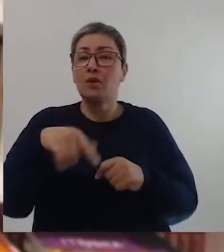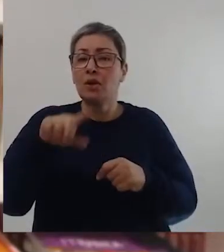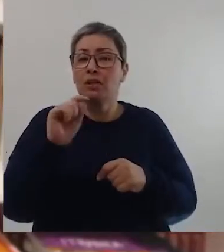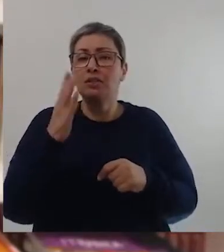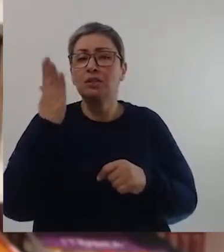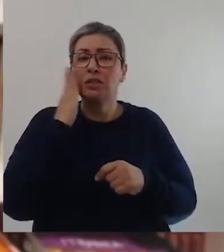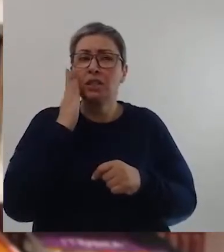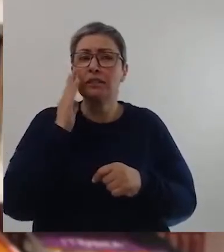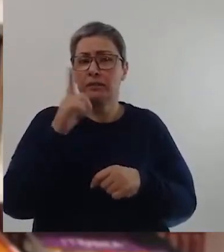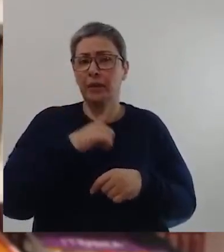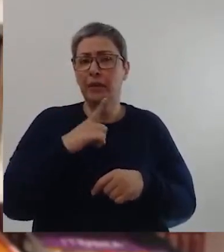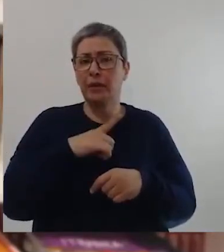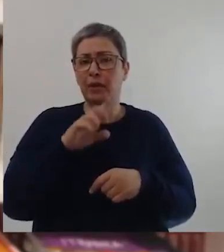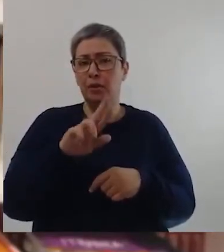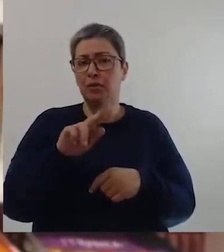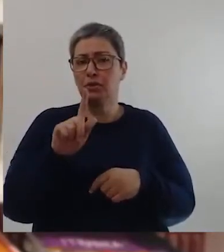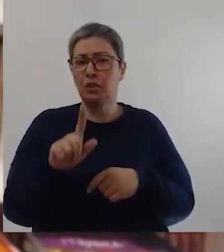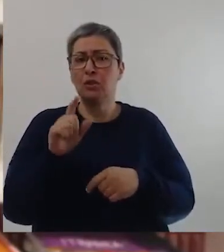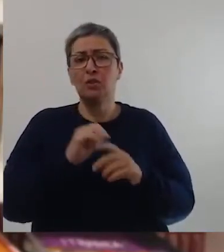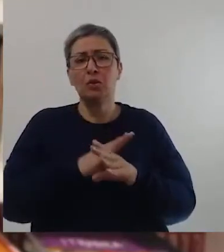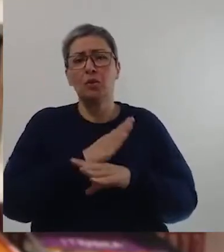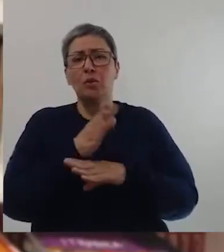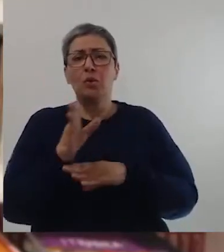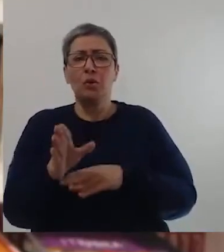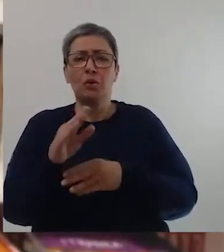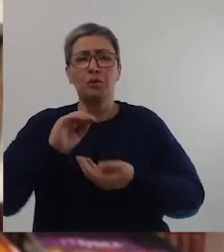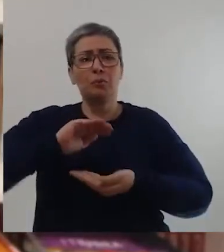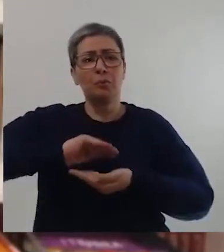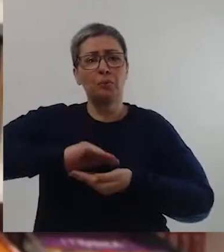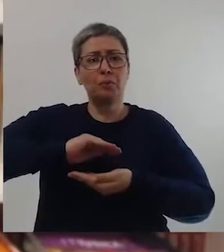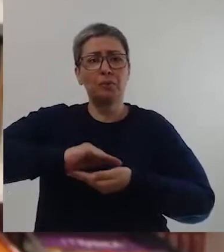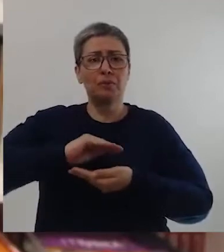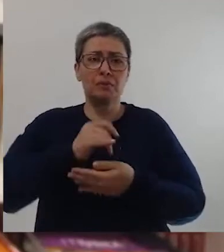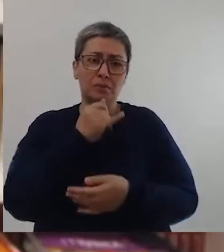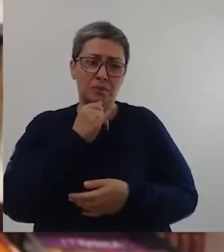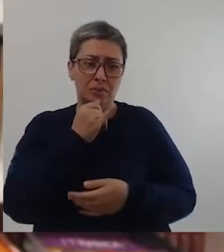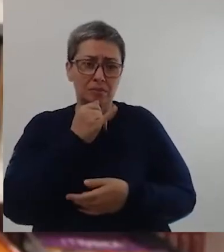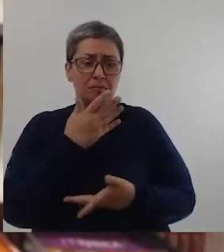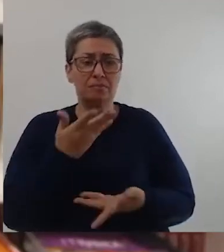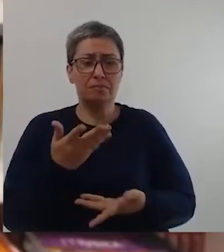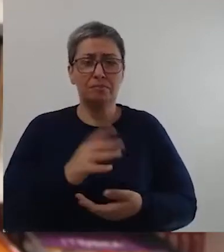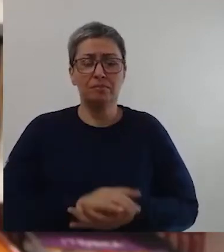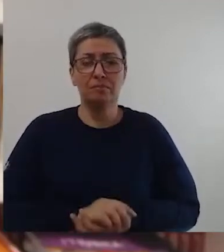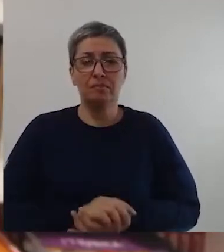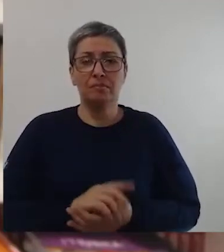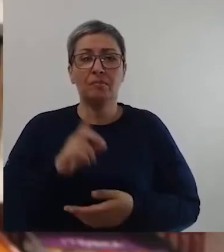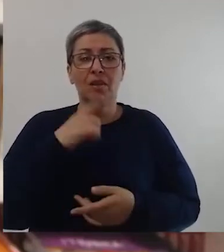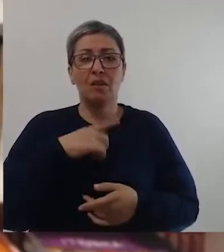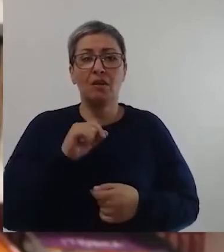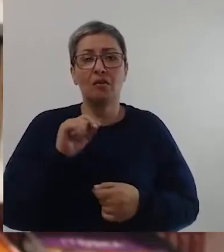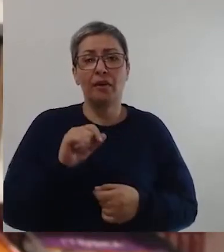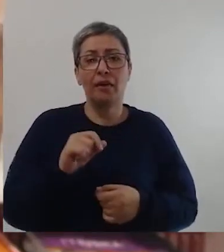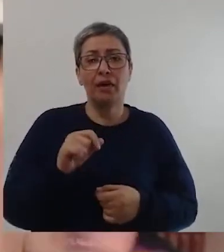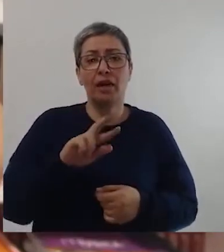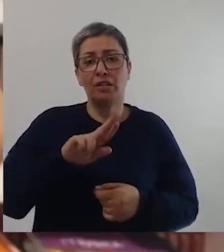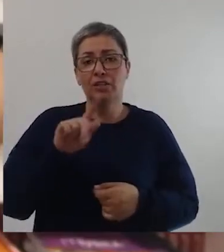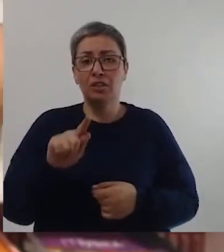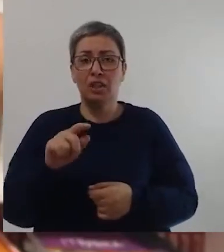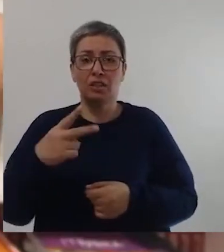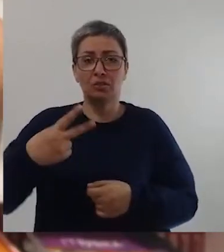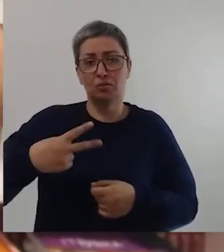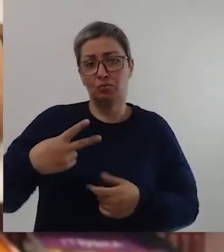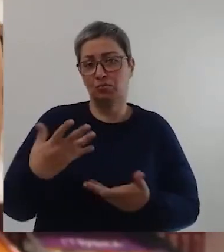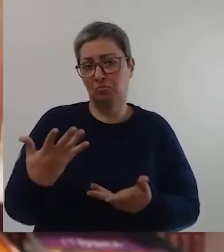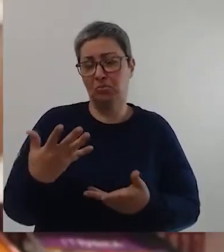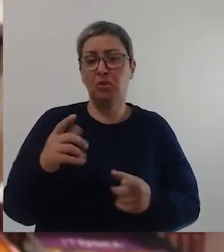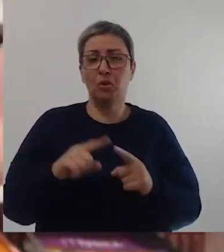sabe você já deve ter feito isso quando foi lá no Poupatempo por exemplo né tirar segunda via